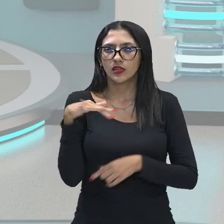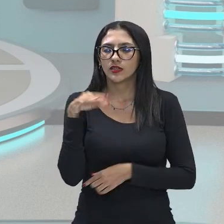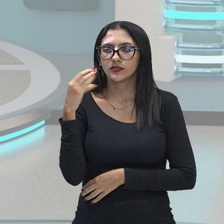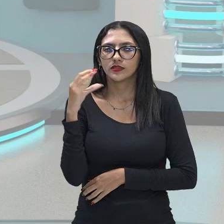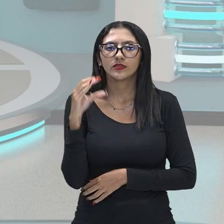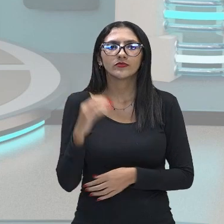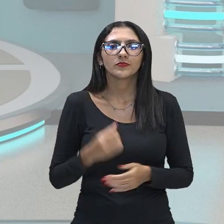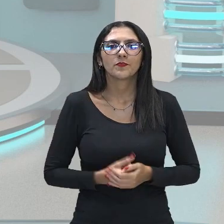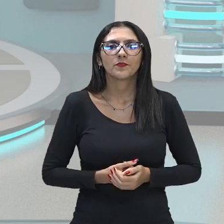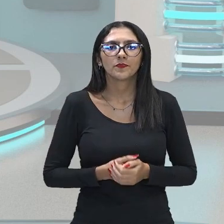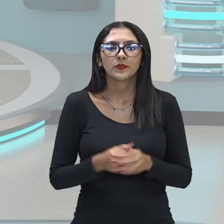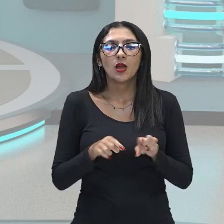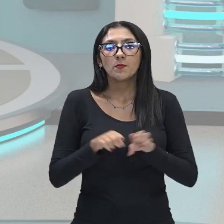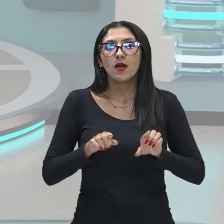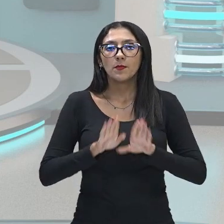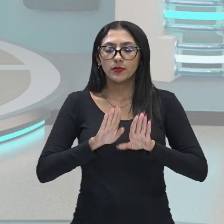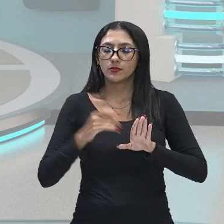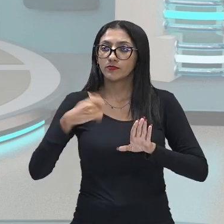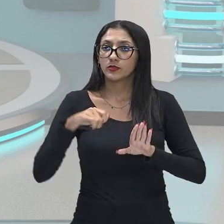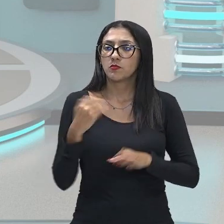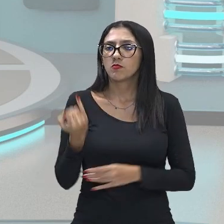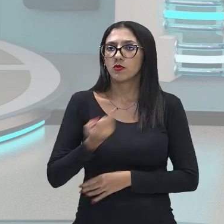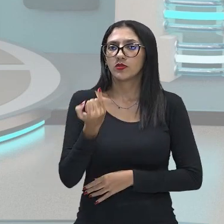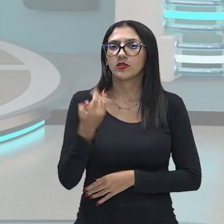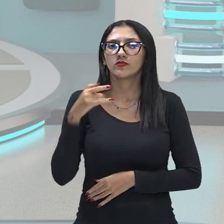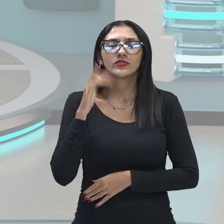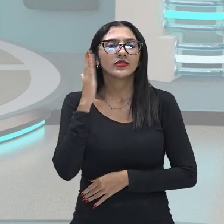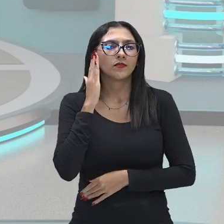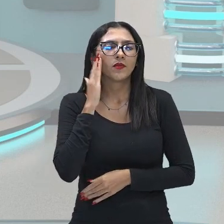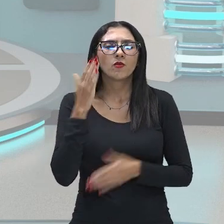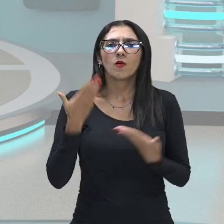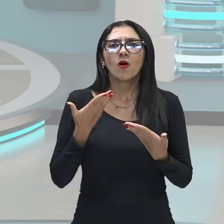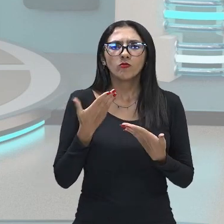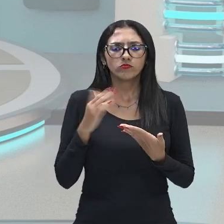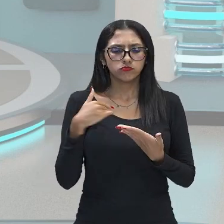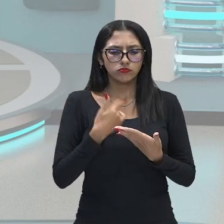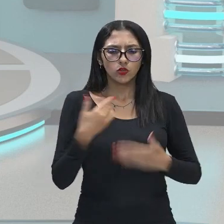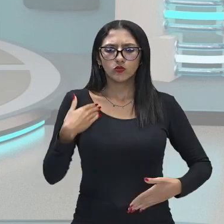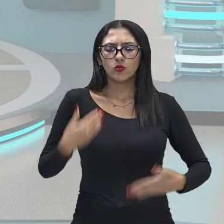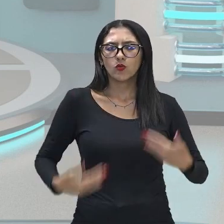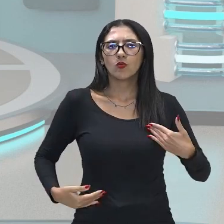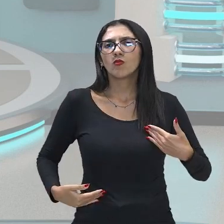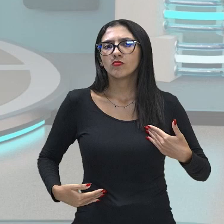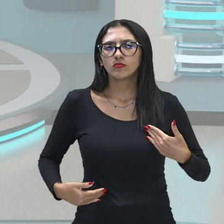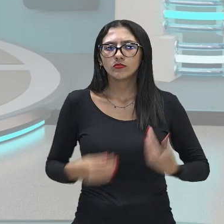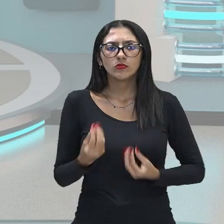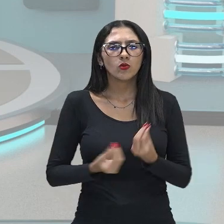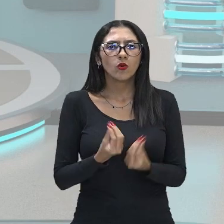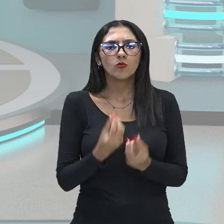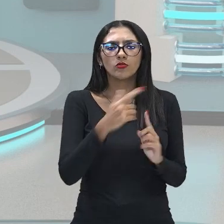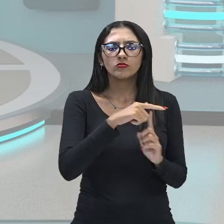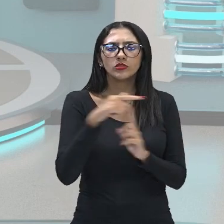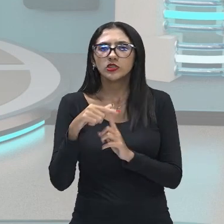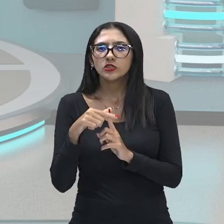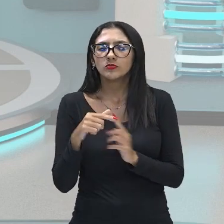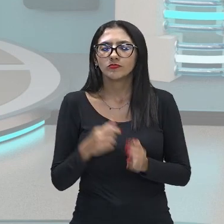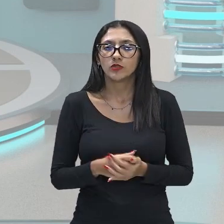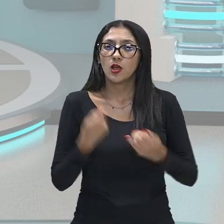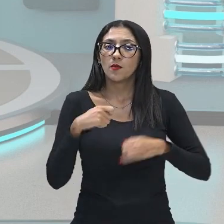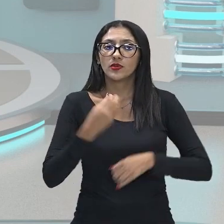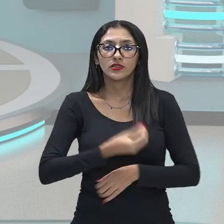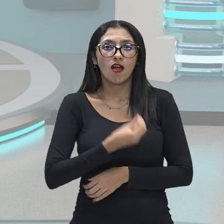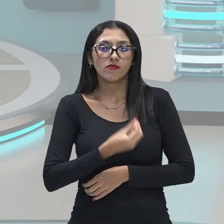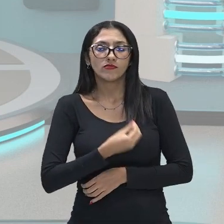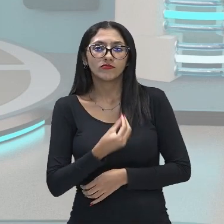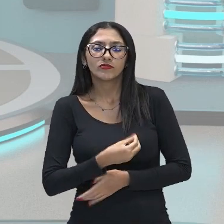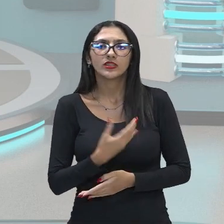importante turmas nós sabermos Qual o nosso padrão corporal né viver de forma saudável e claro